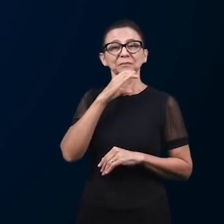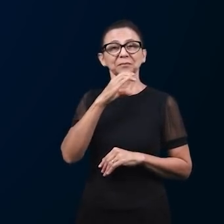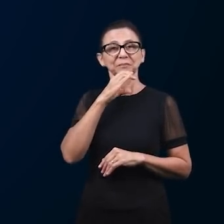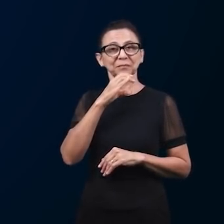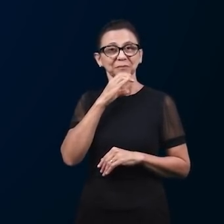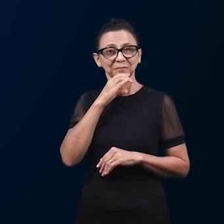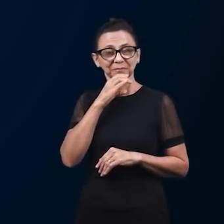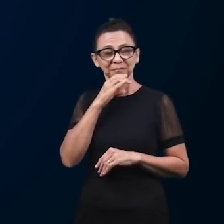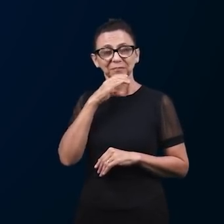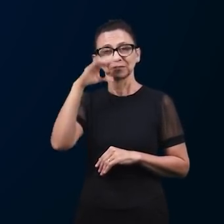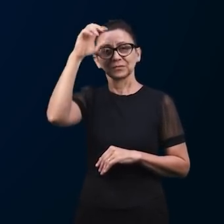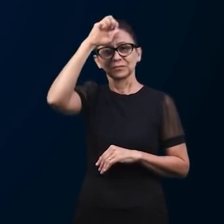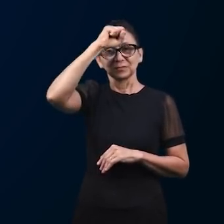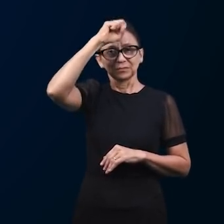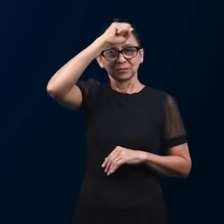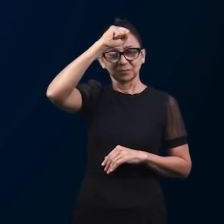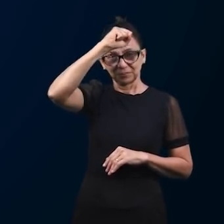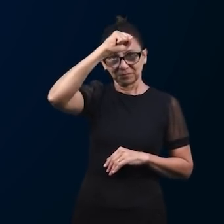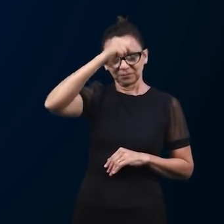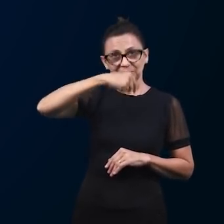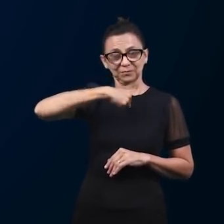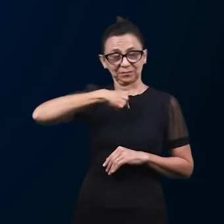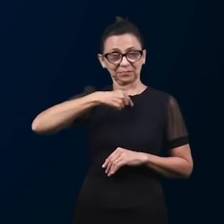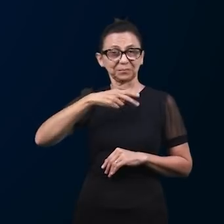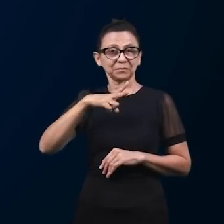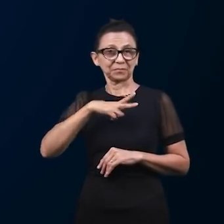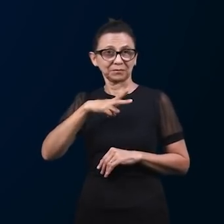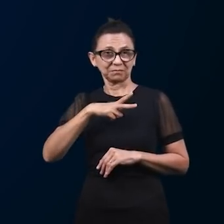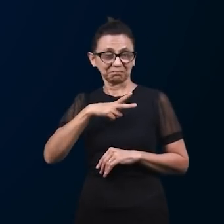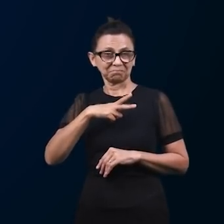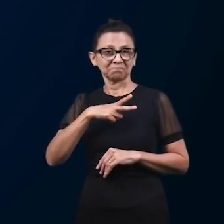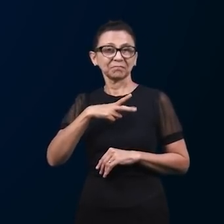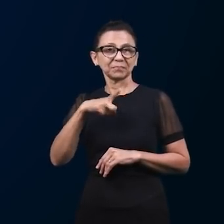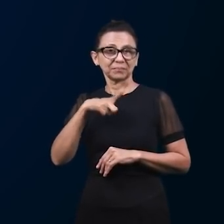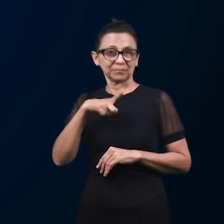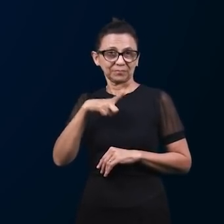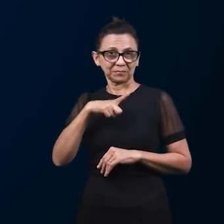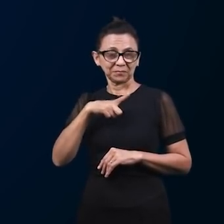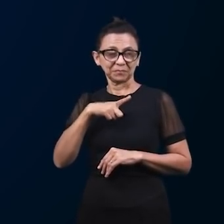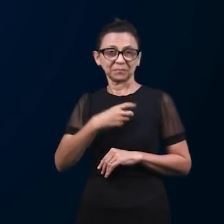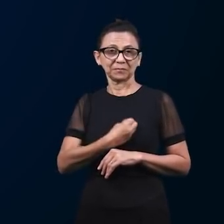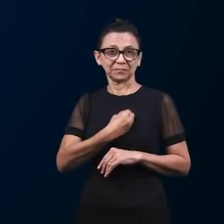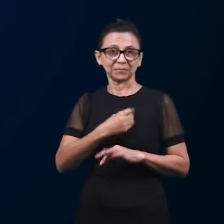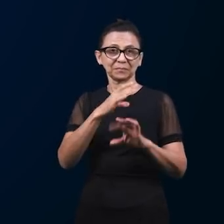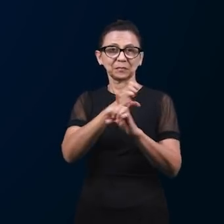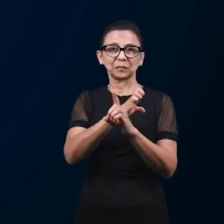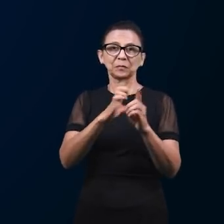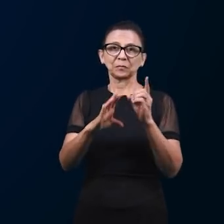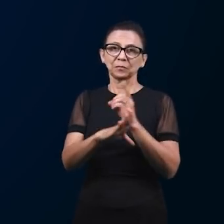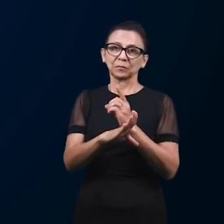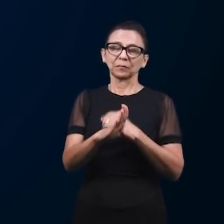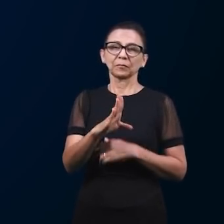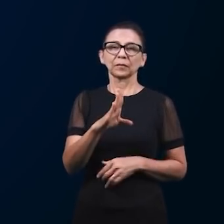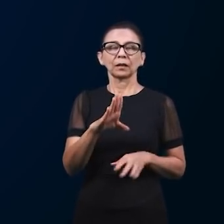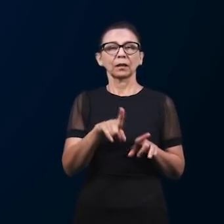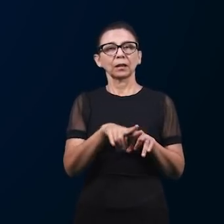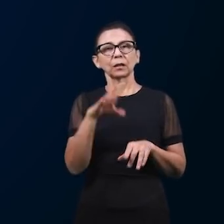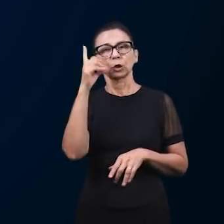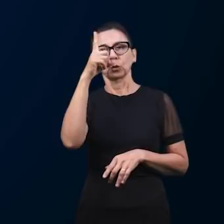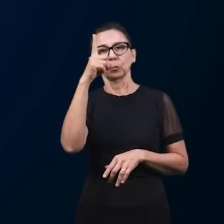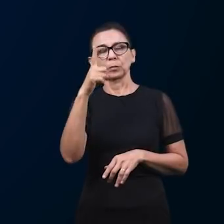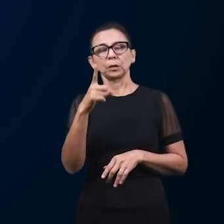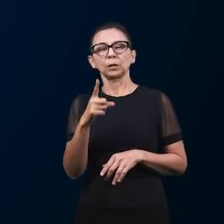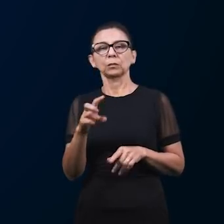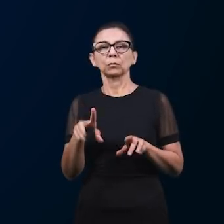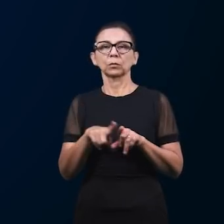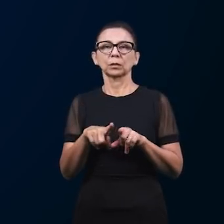esse conhecimento, o aprendizado que eu particularmente tenho tido em participar da EBD, tanto no domingo